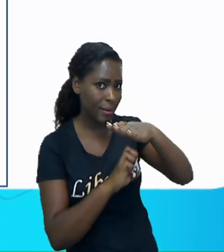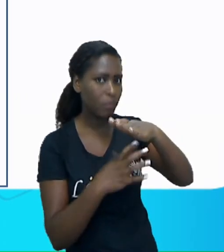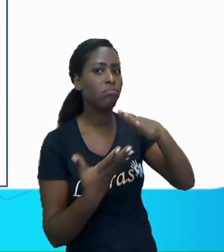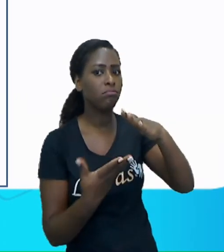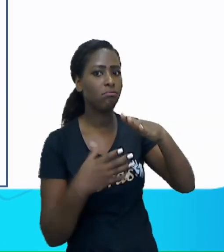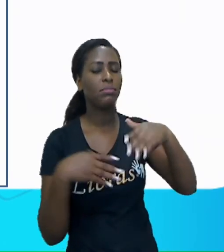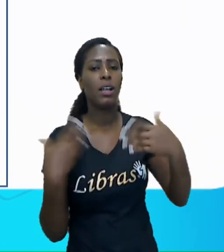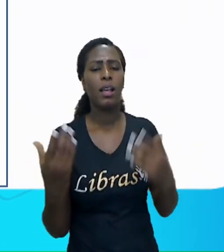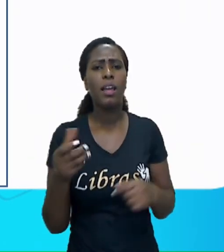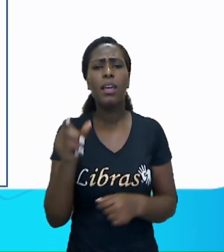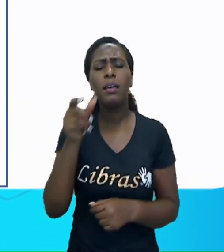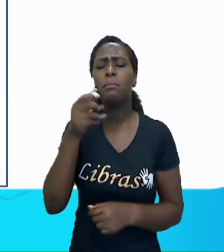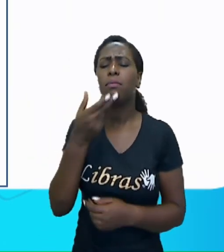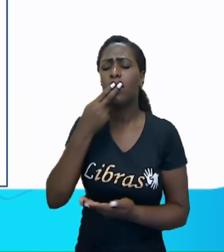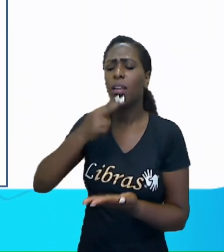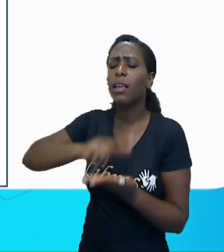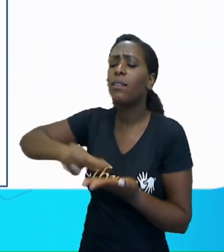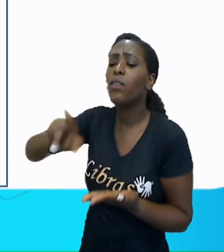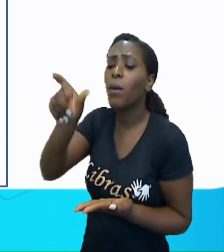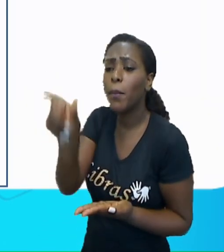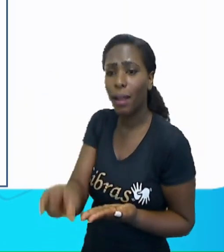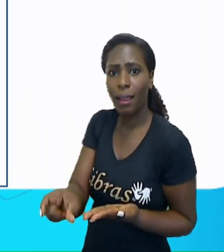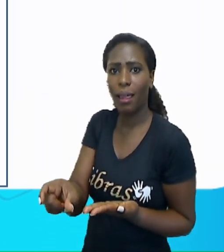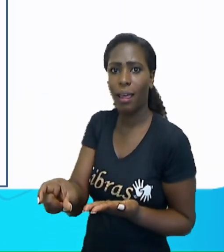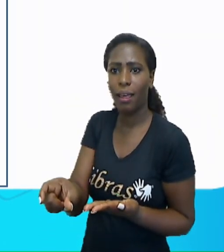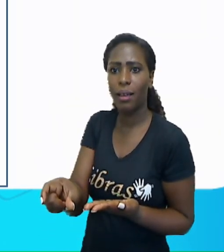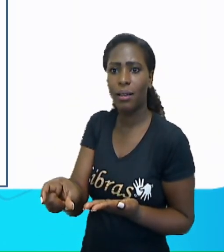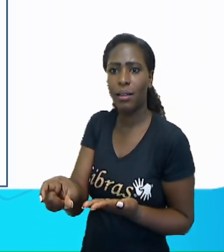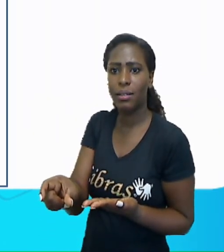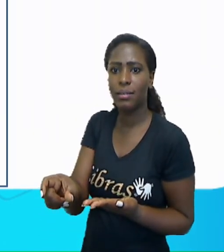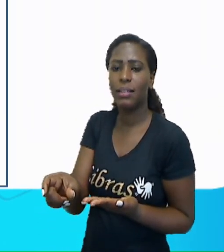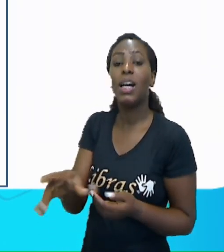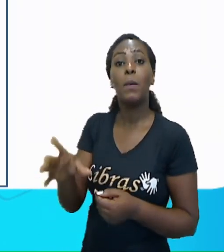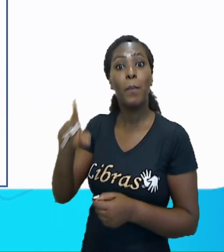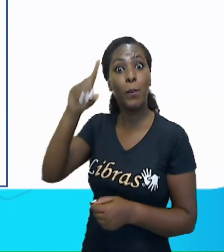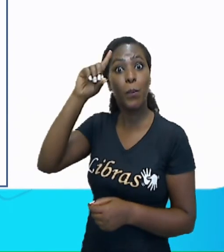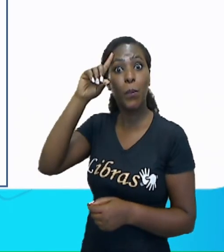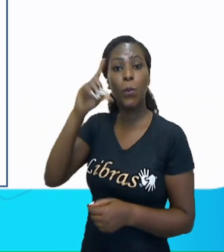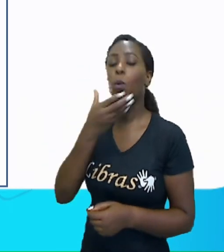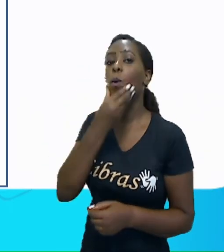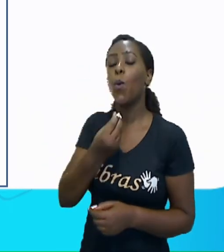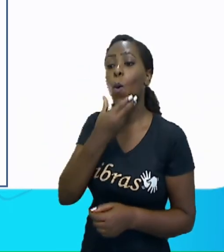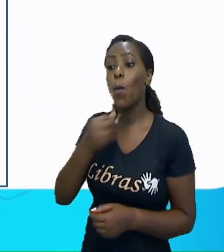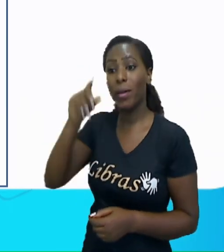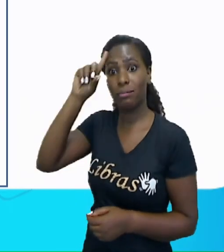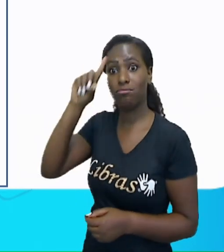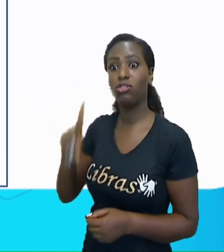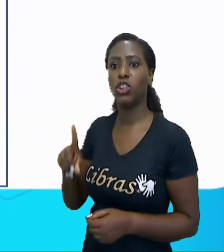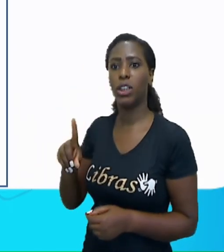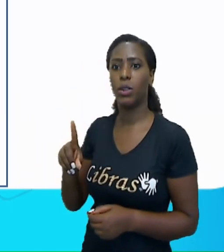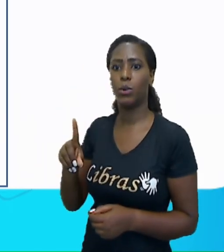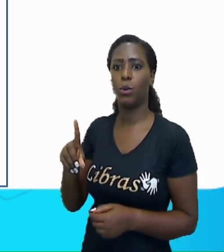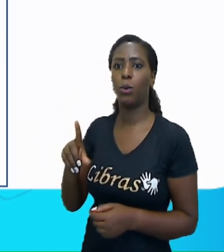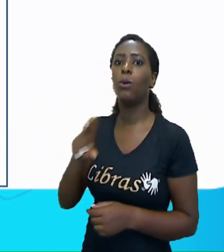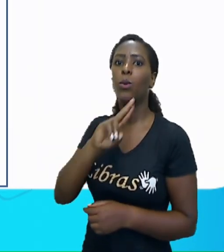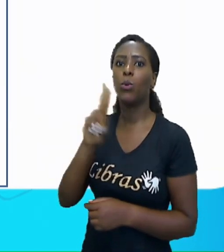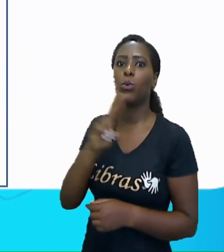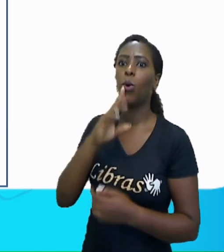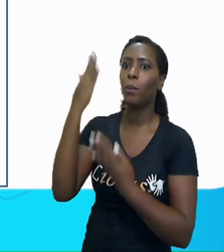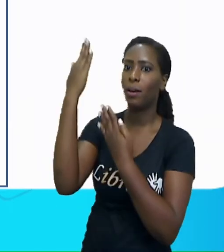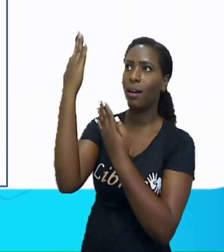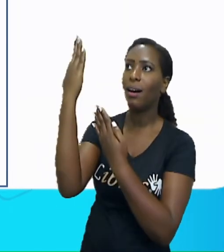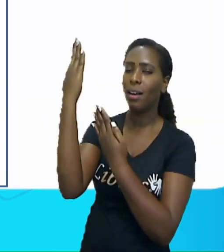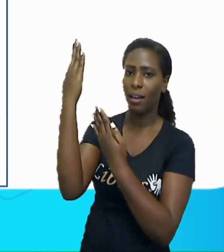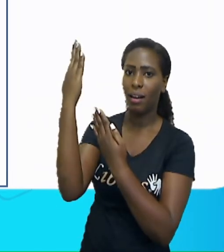Ao diretor do departamento de faturamento. Aí o nome logo abaixo, João Severino